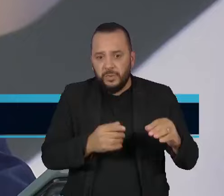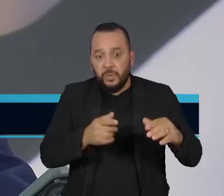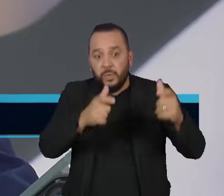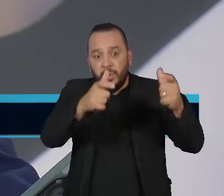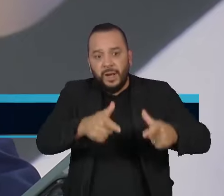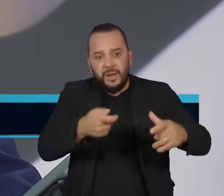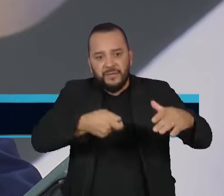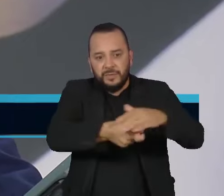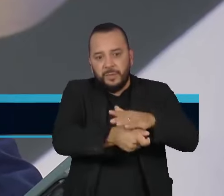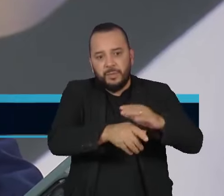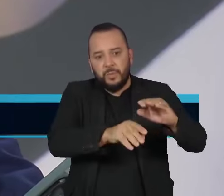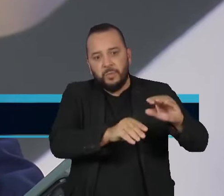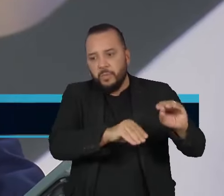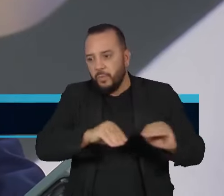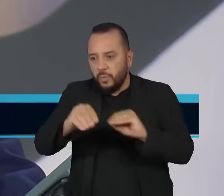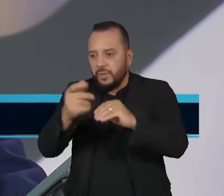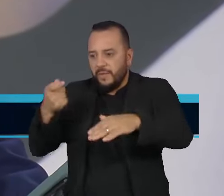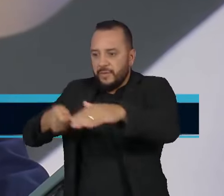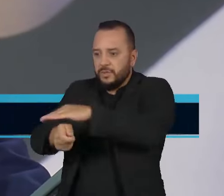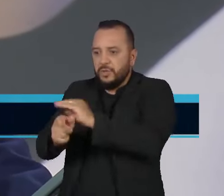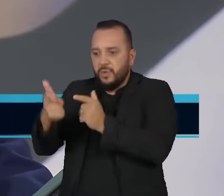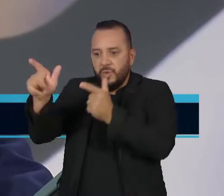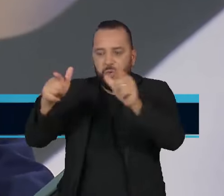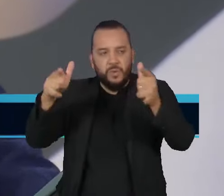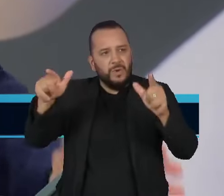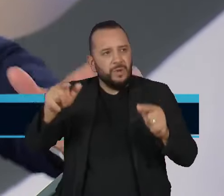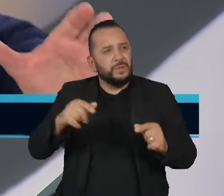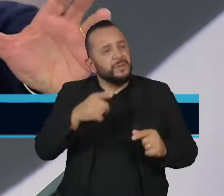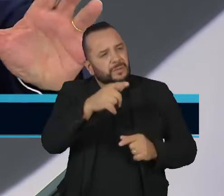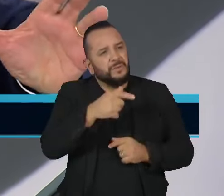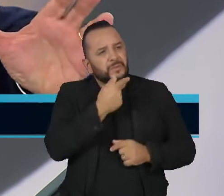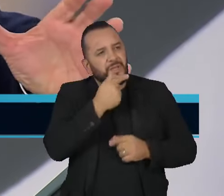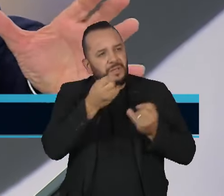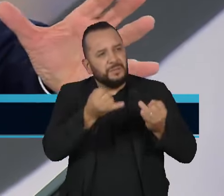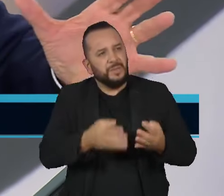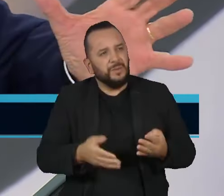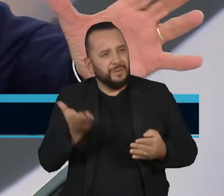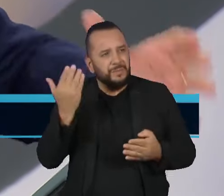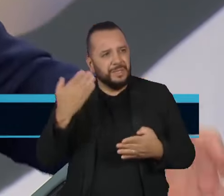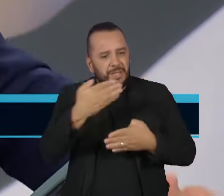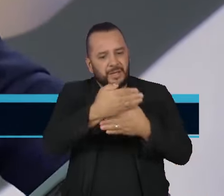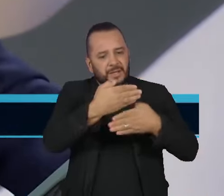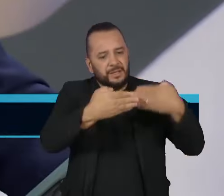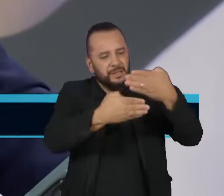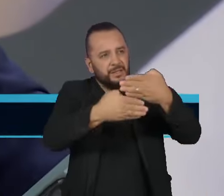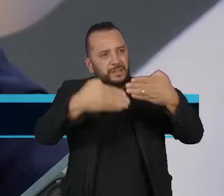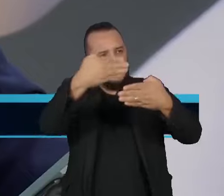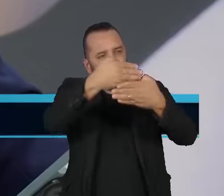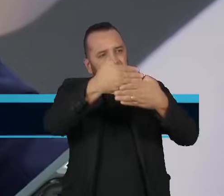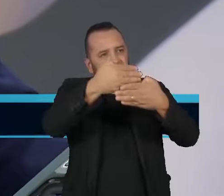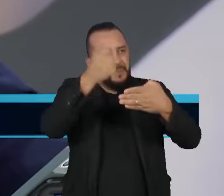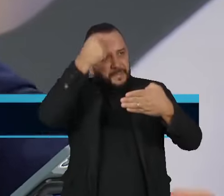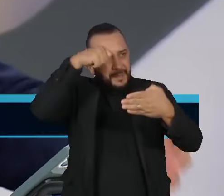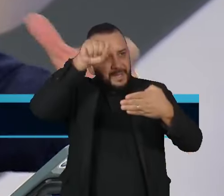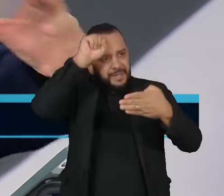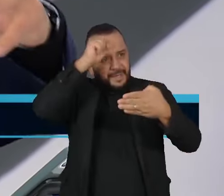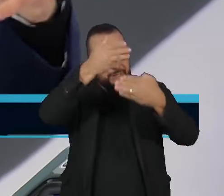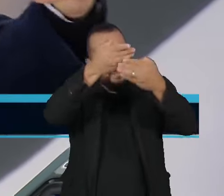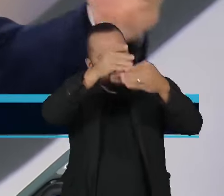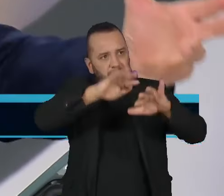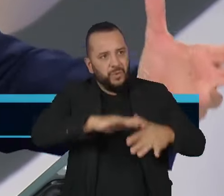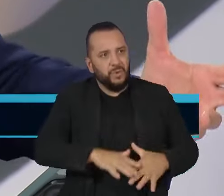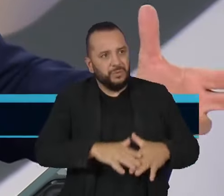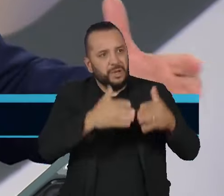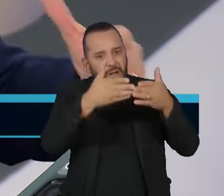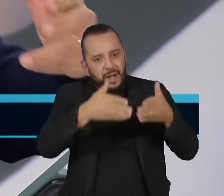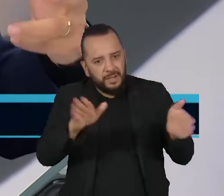sobre o qual o Vila falava há pouco, da queda do Muro de Berlim, era um mundo que se abria logo depois, meados dos anos 90,